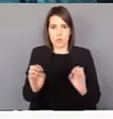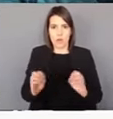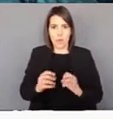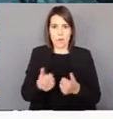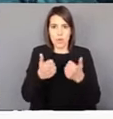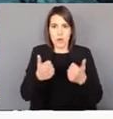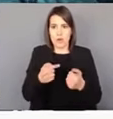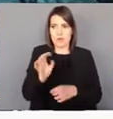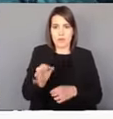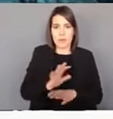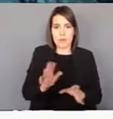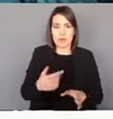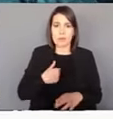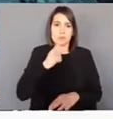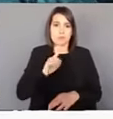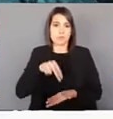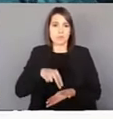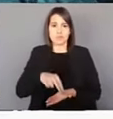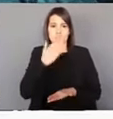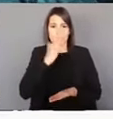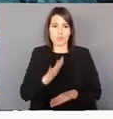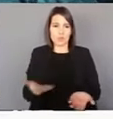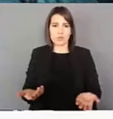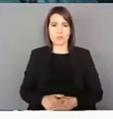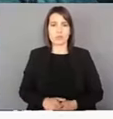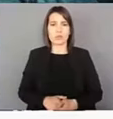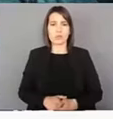posição. Portanto, os senhores mantêm a proposta como está?